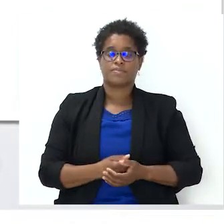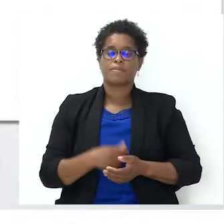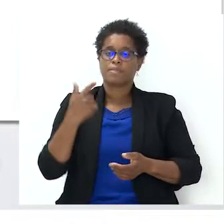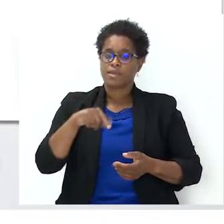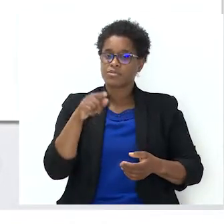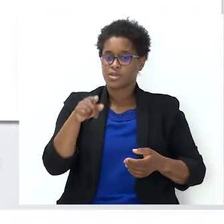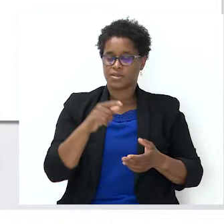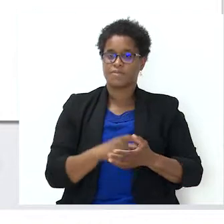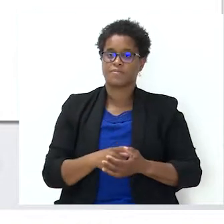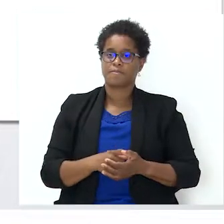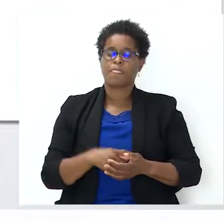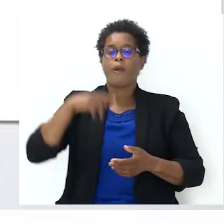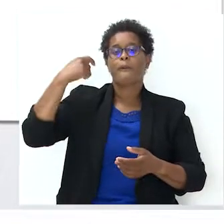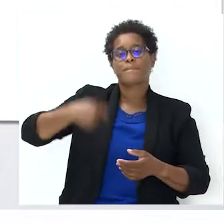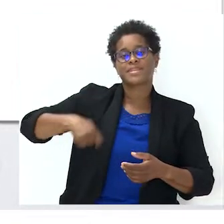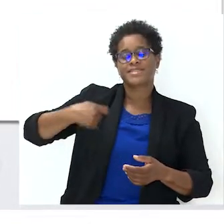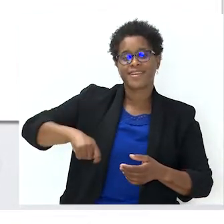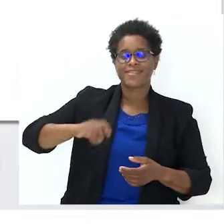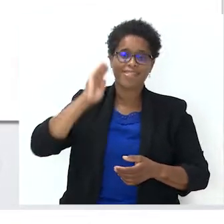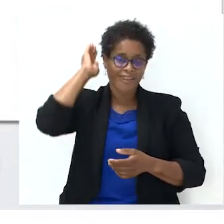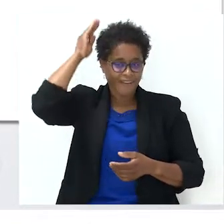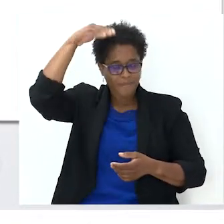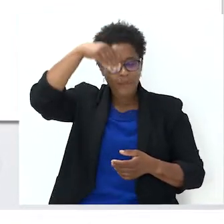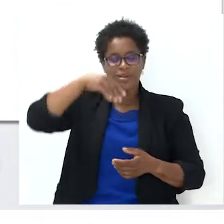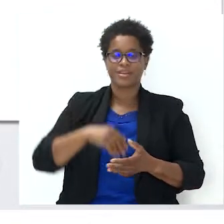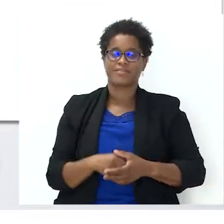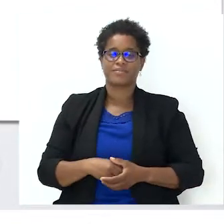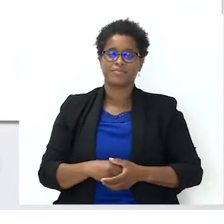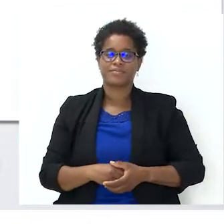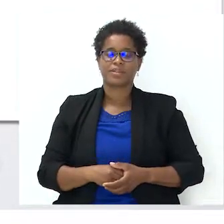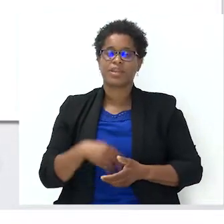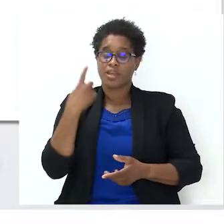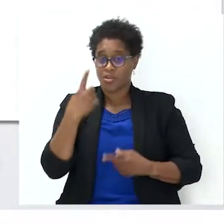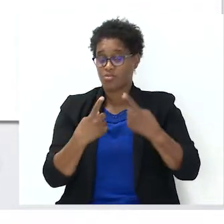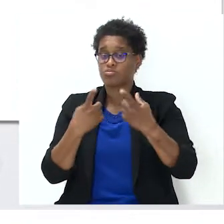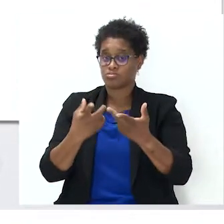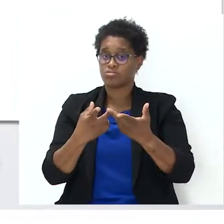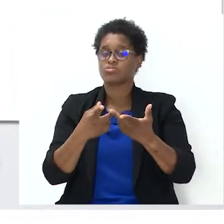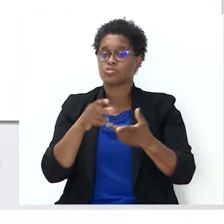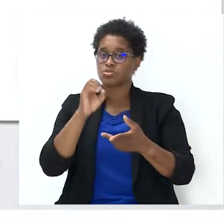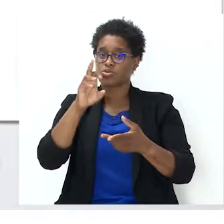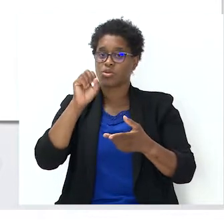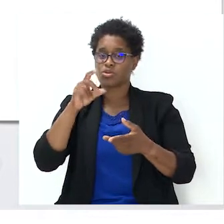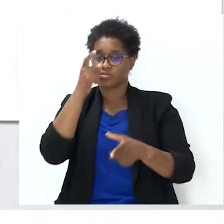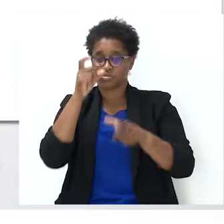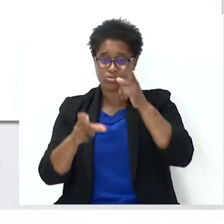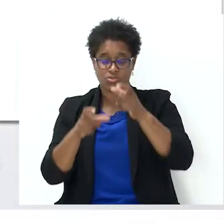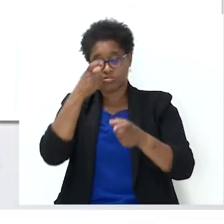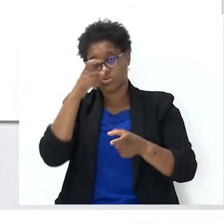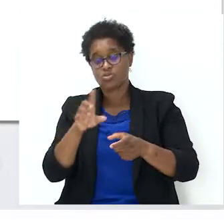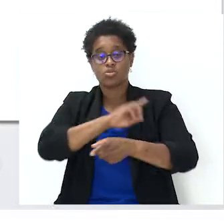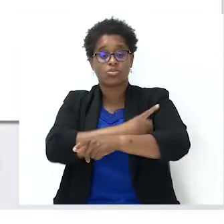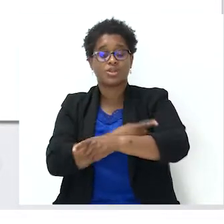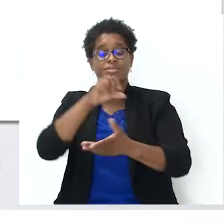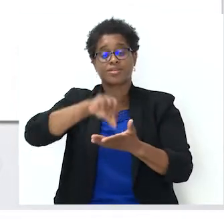Temos aqui o Presidente da República. É um dos órgãos do poder central de Cabo Verde.